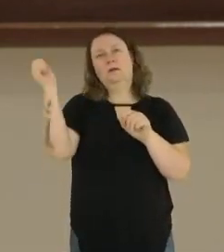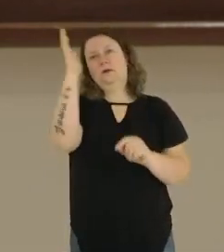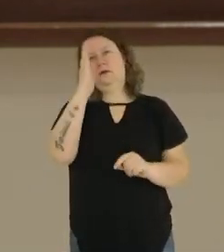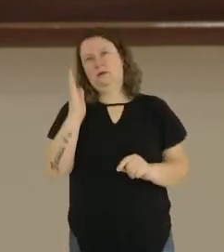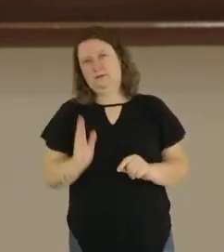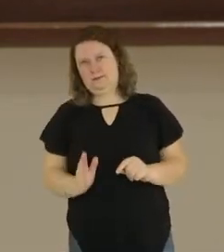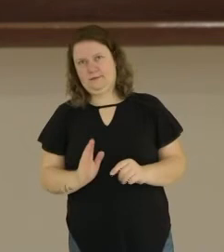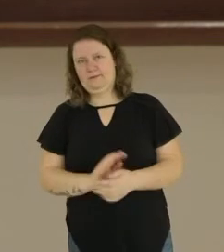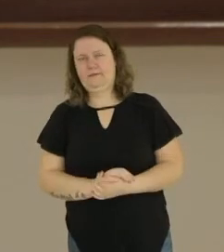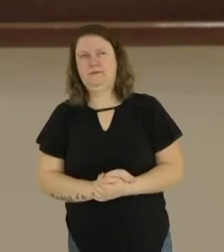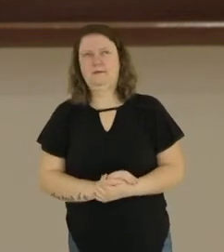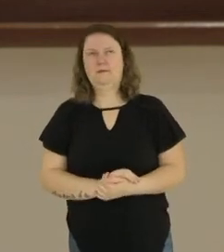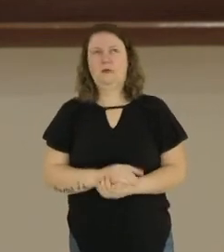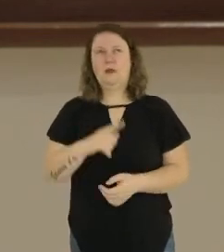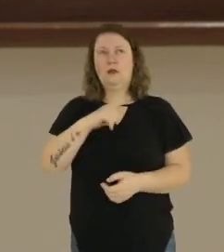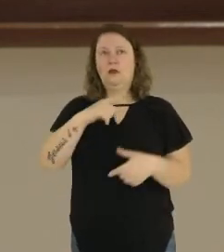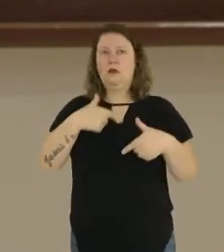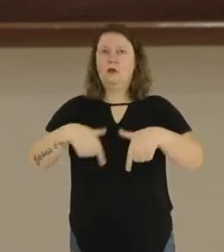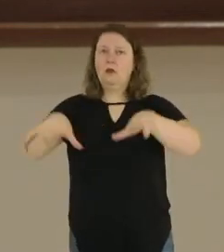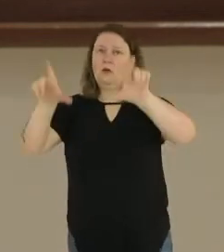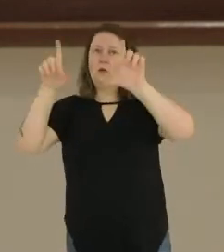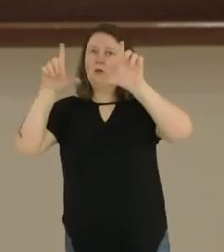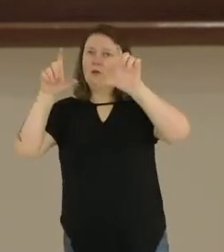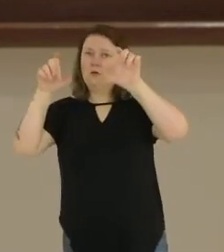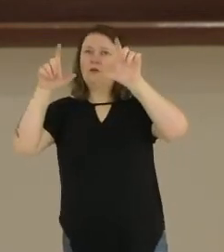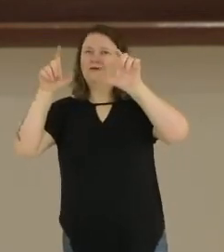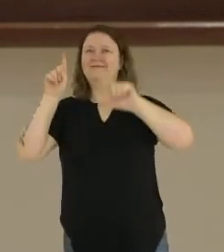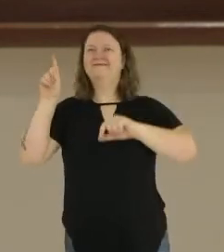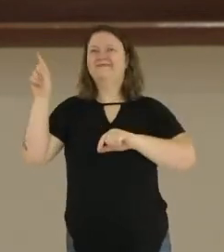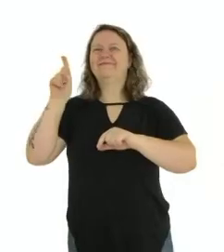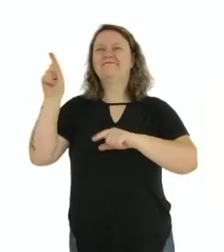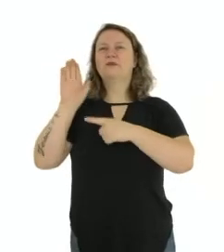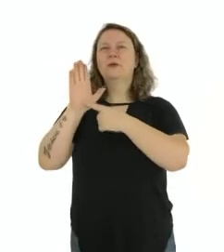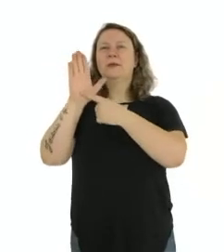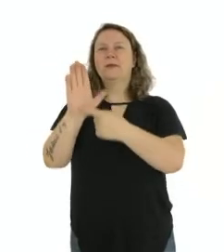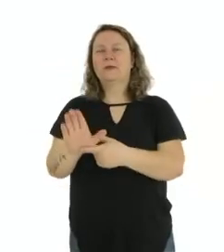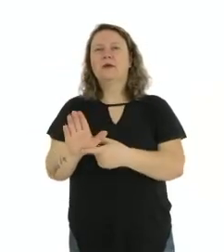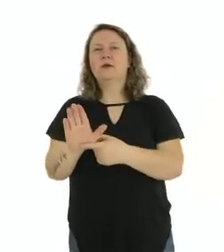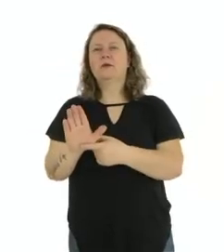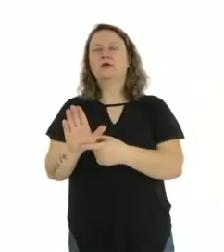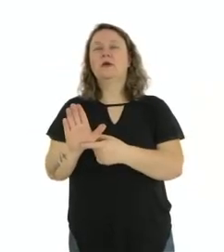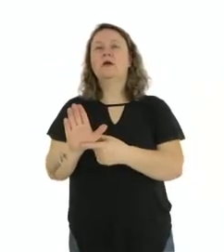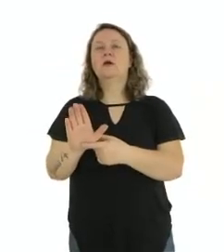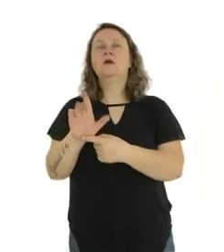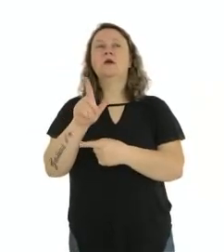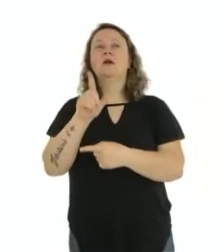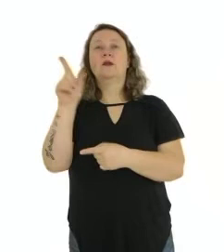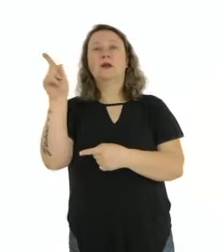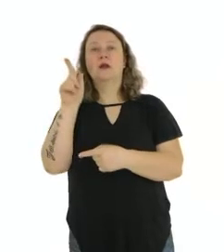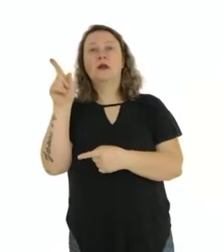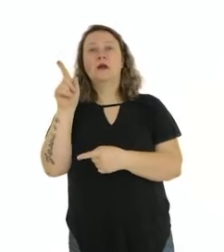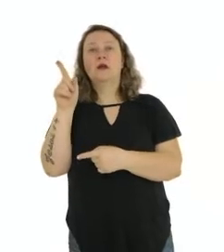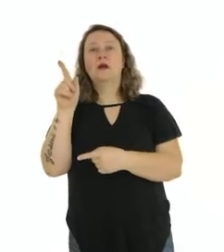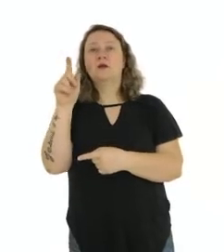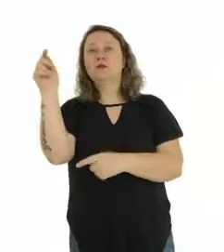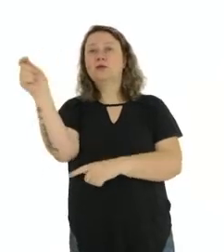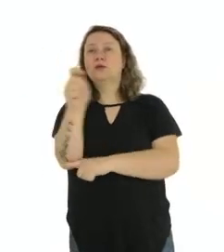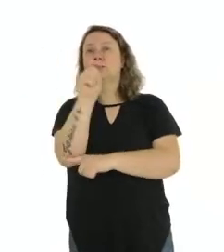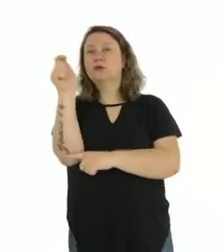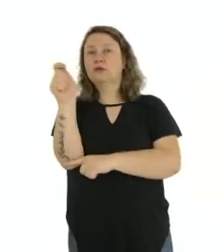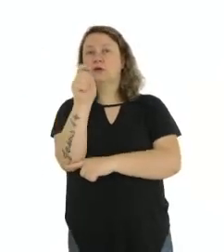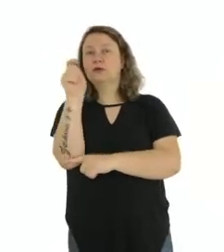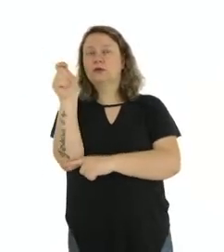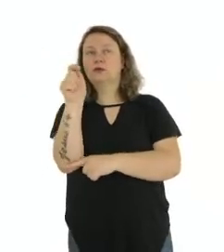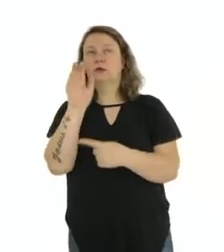tem uma fotografia que mostra o Monumento Nacional ao Imigrante, que foi feito lá em Caxias do Sul,